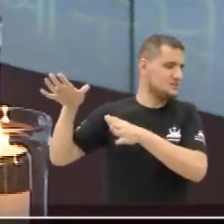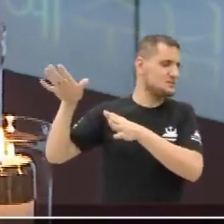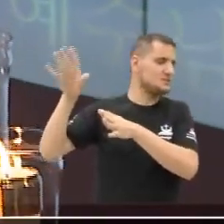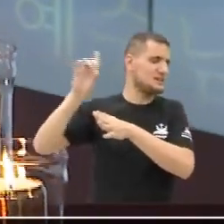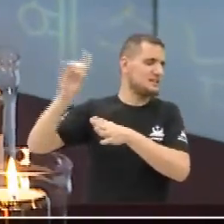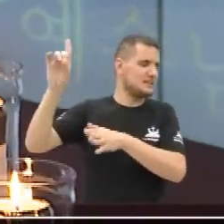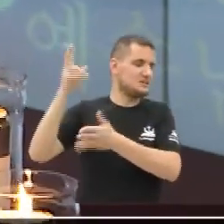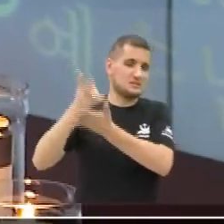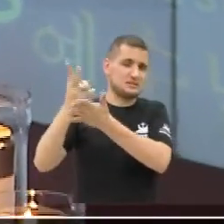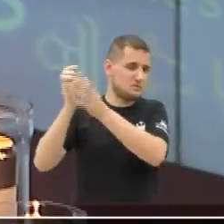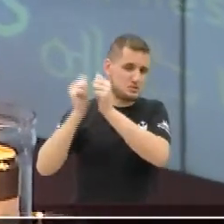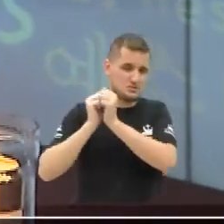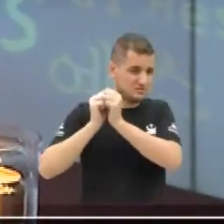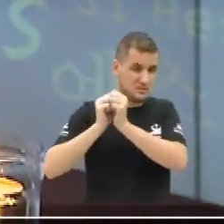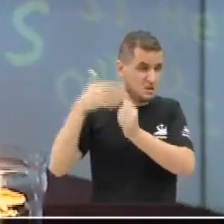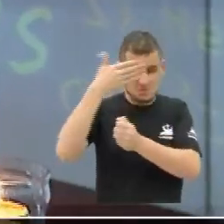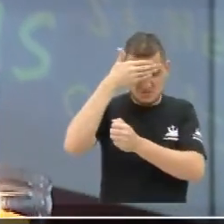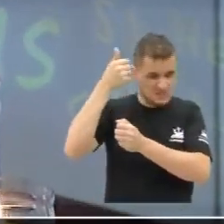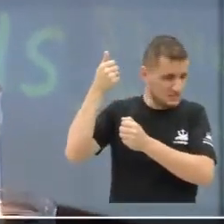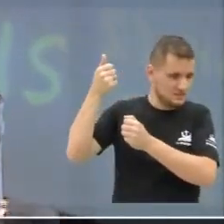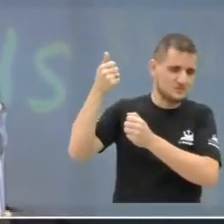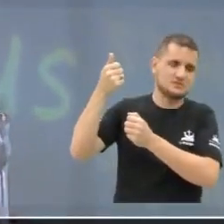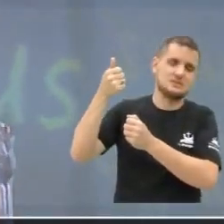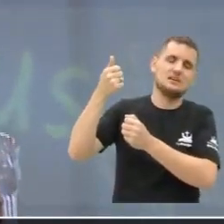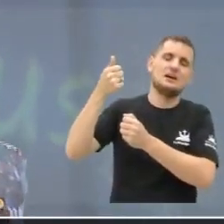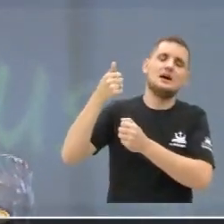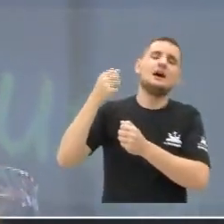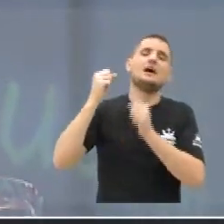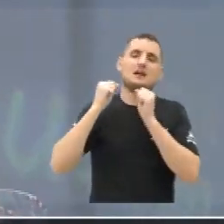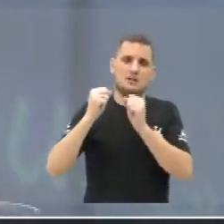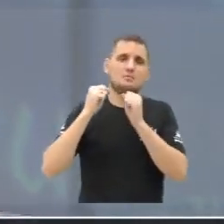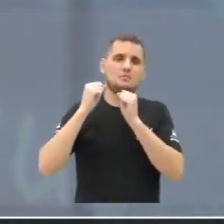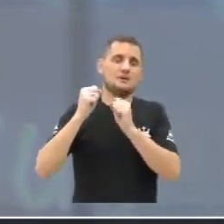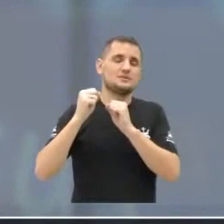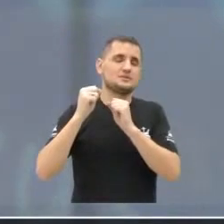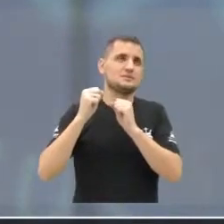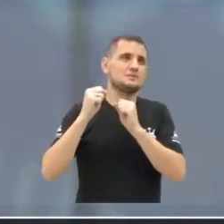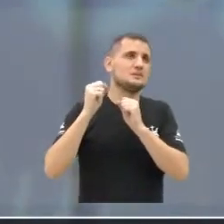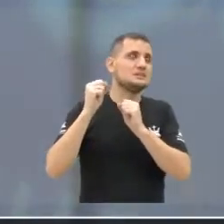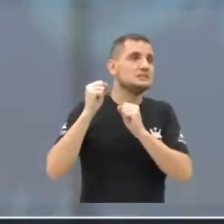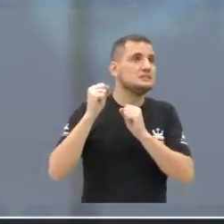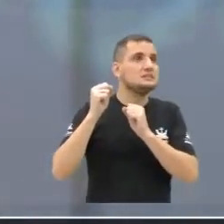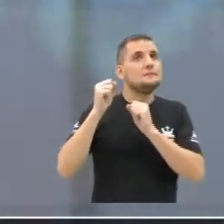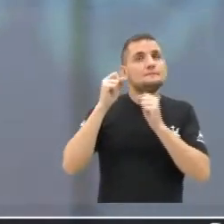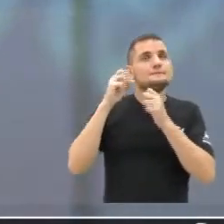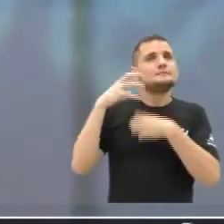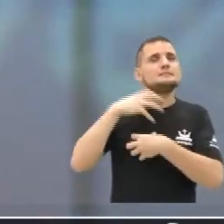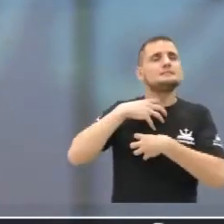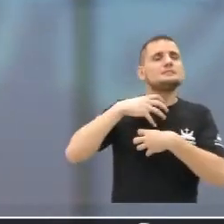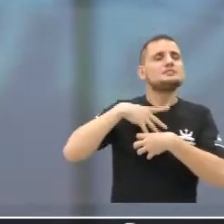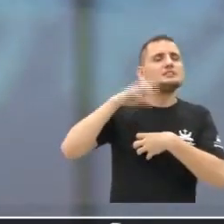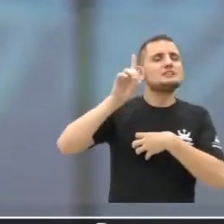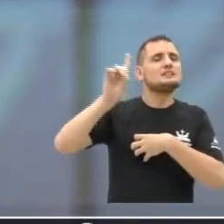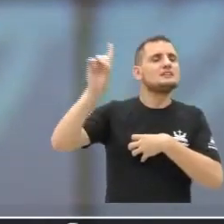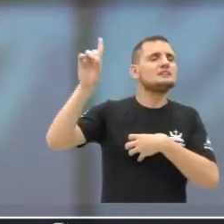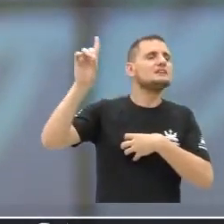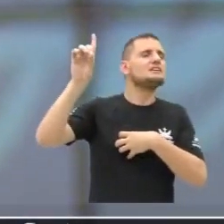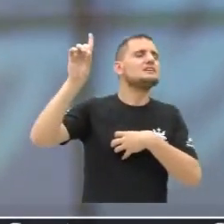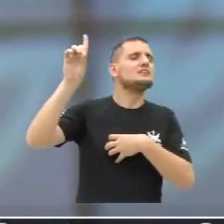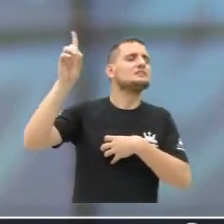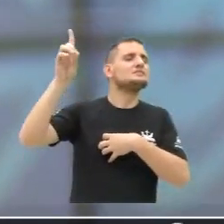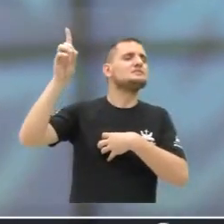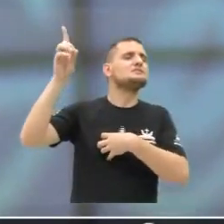estás comigo. Posso ouvir a tua voz me